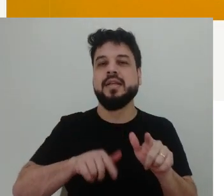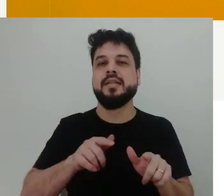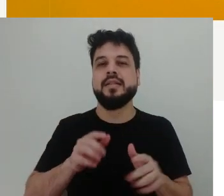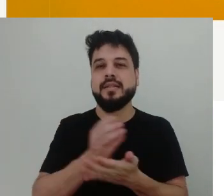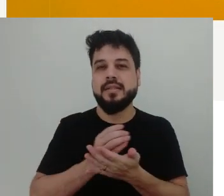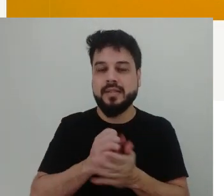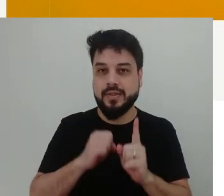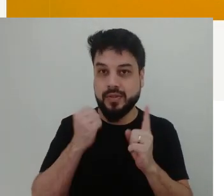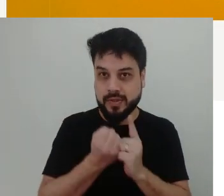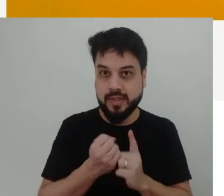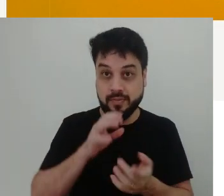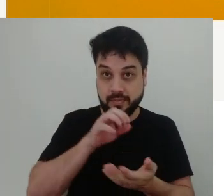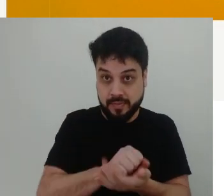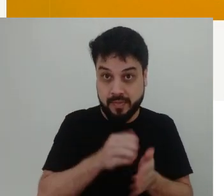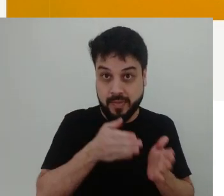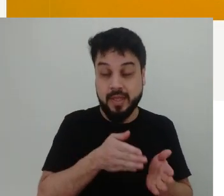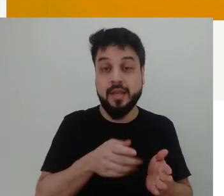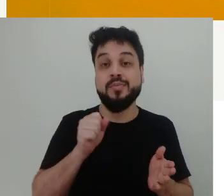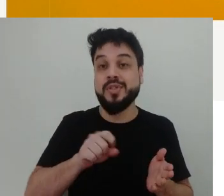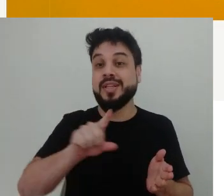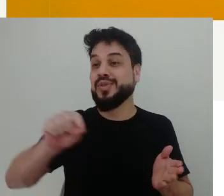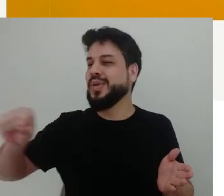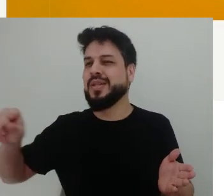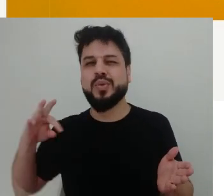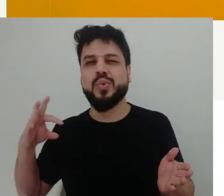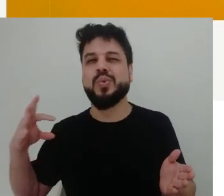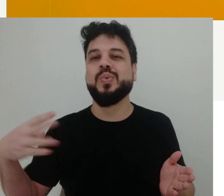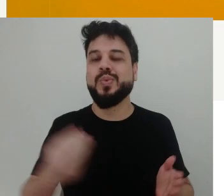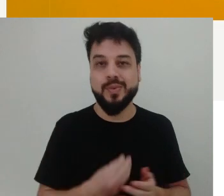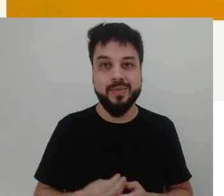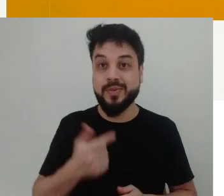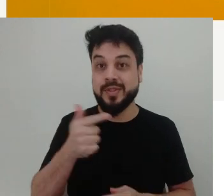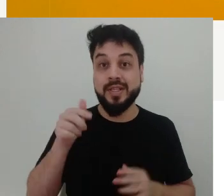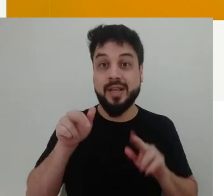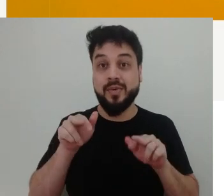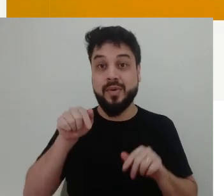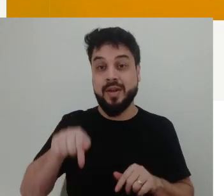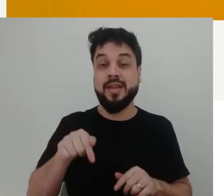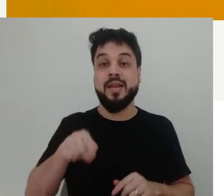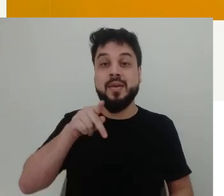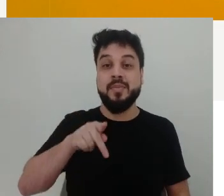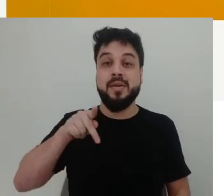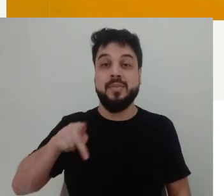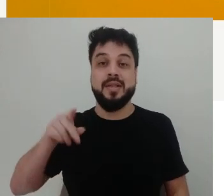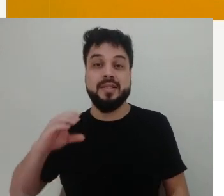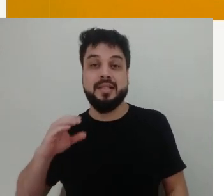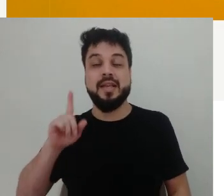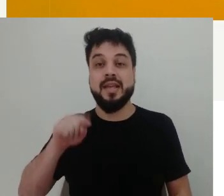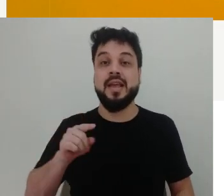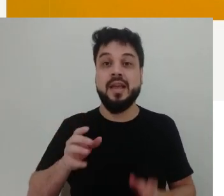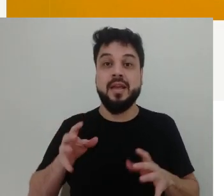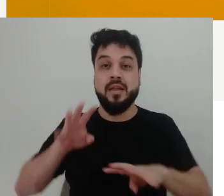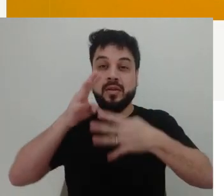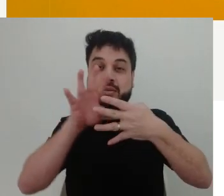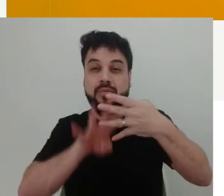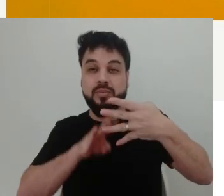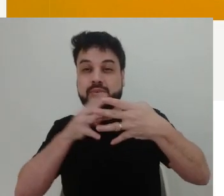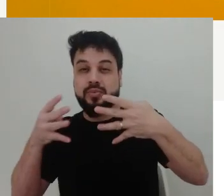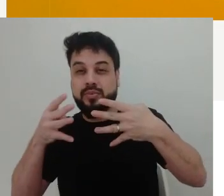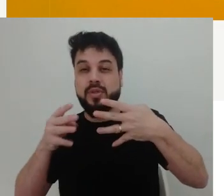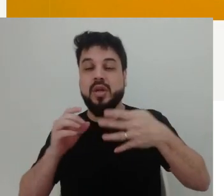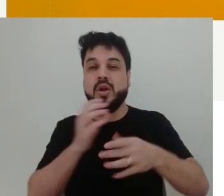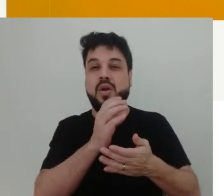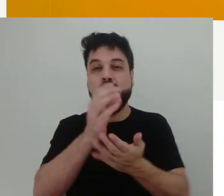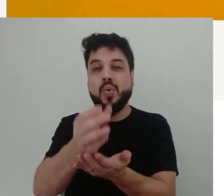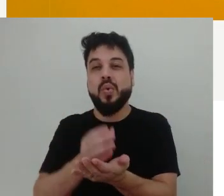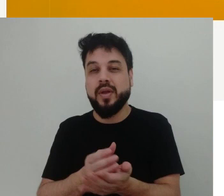a tradição dialética, a tradição marxista, especificamente de Antonio Gramsci. Né? Antonio Gramsci é um pensador